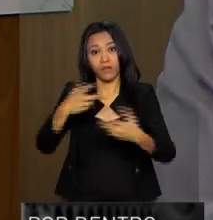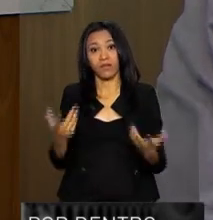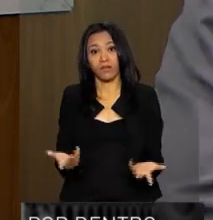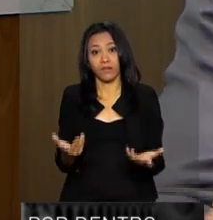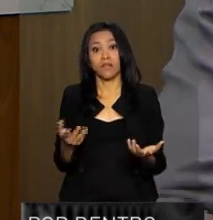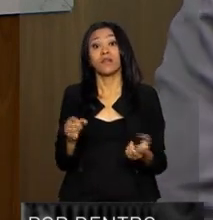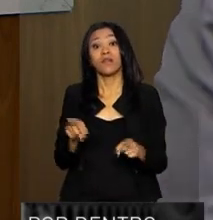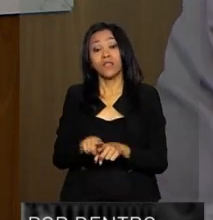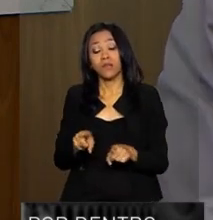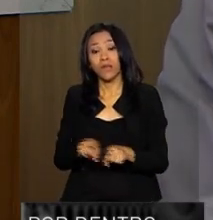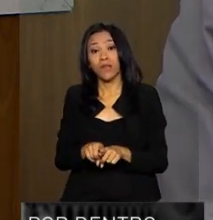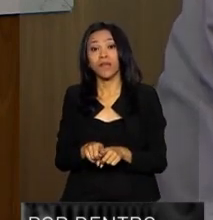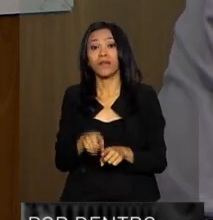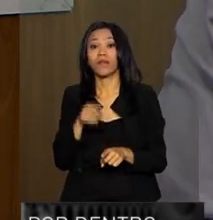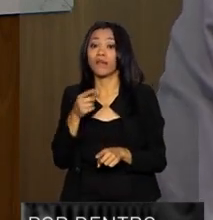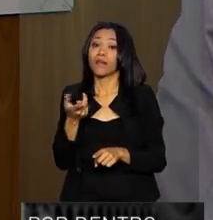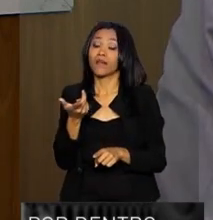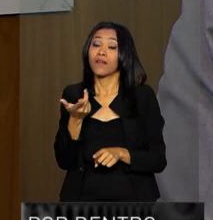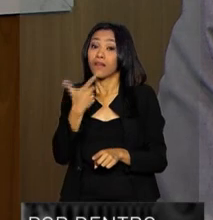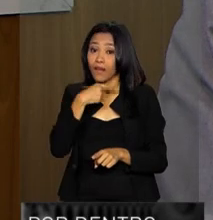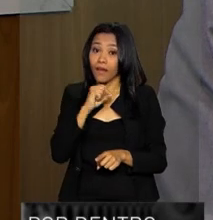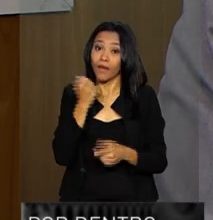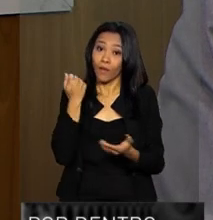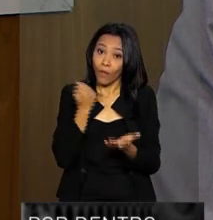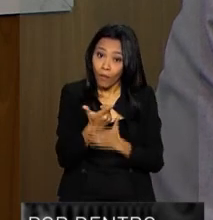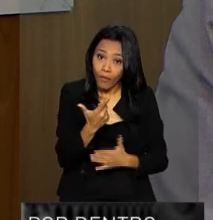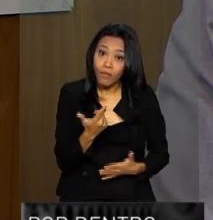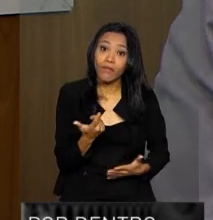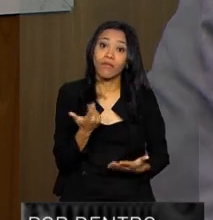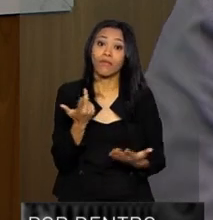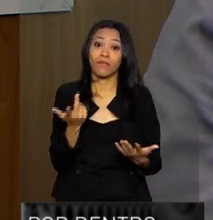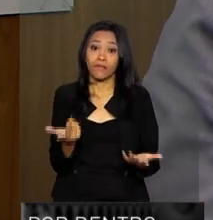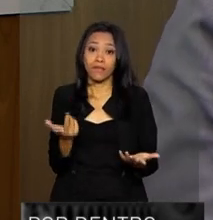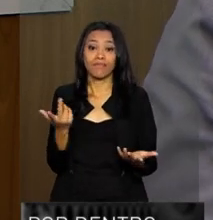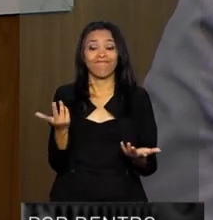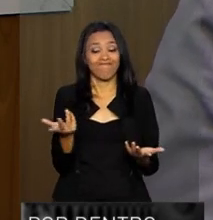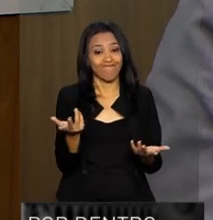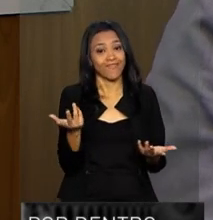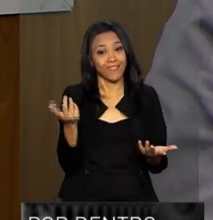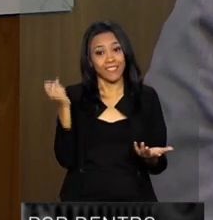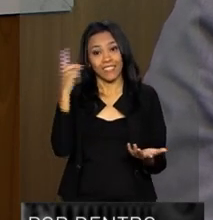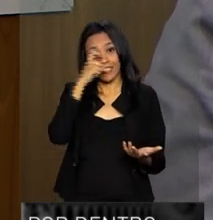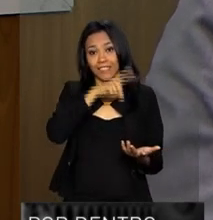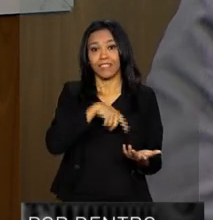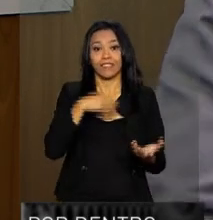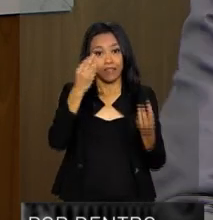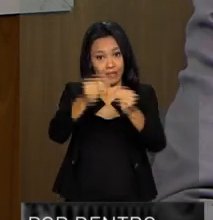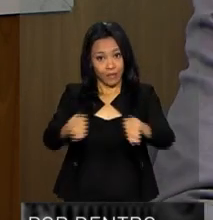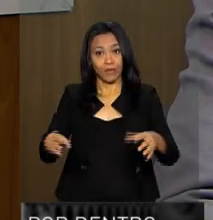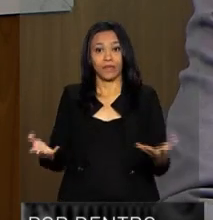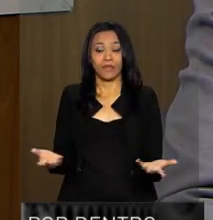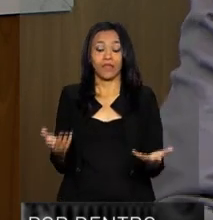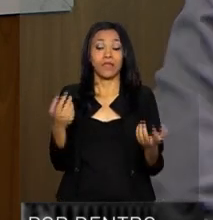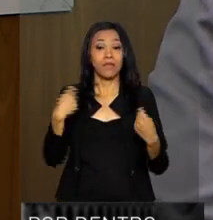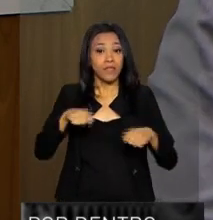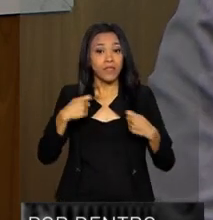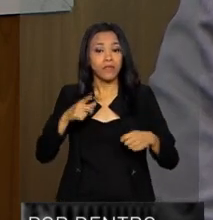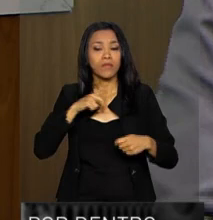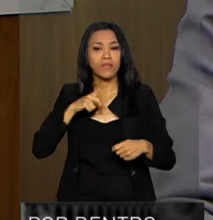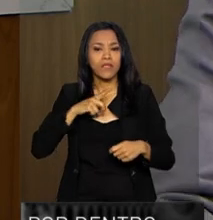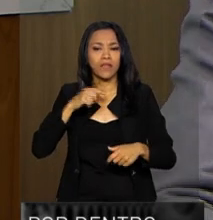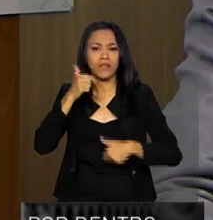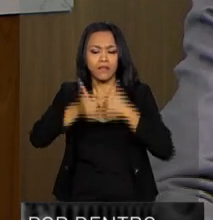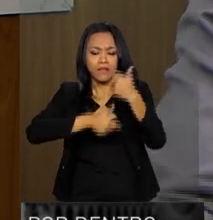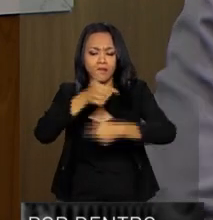ajuda à pirataria a acontecer né e precisamos também ter ações é direta as